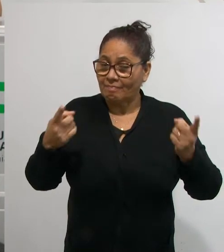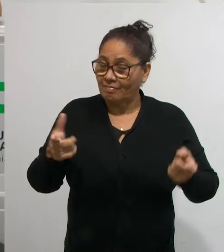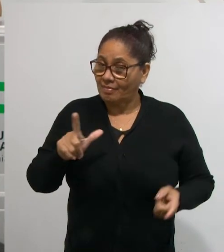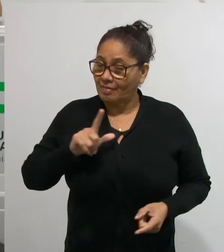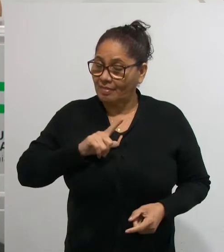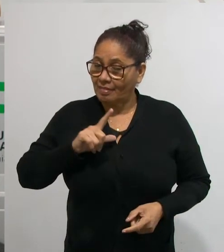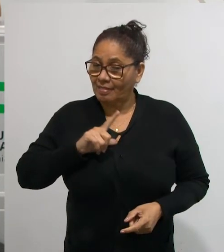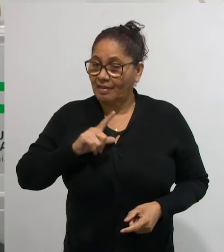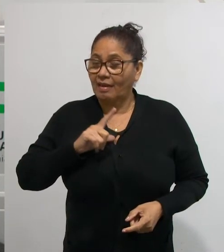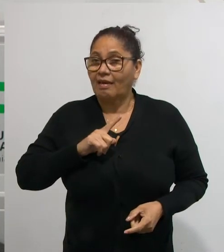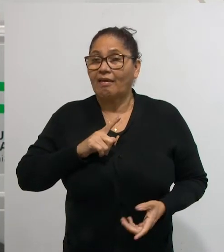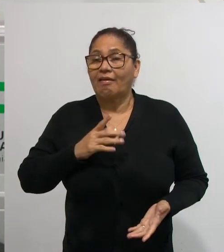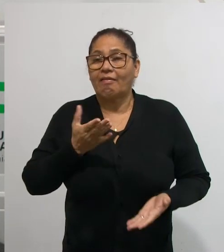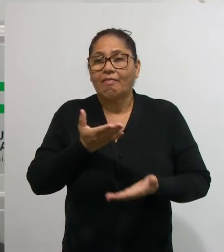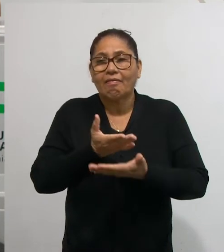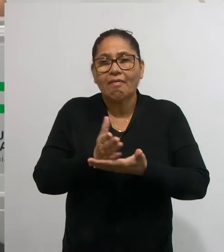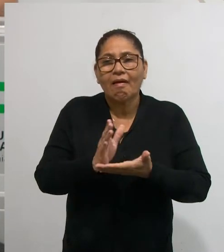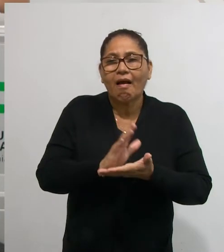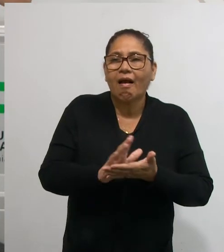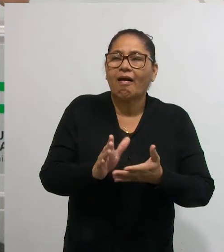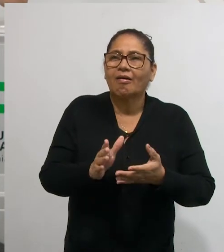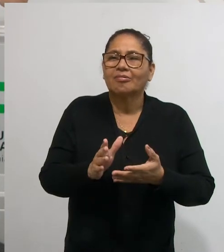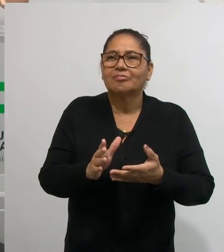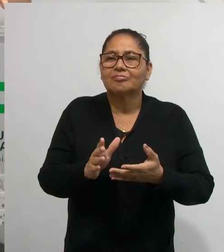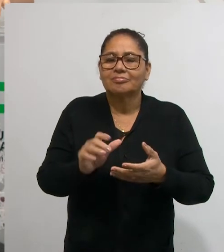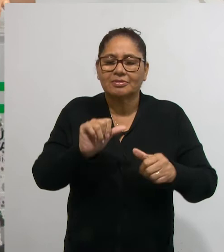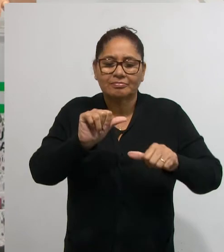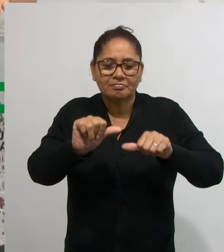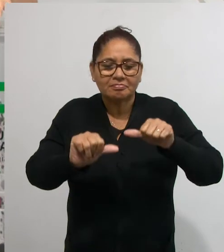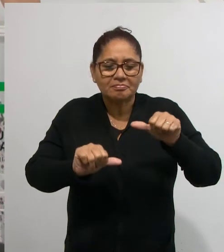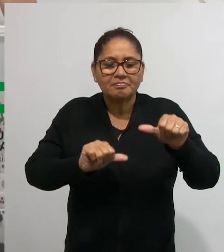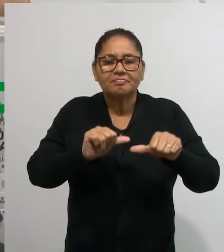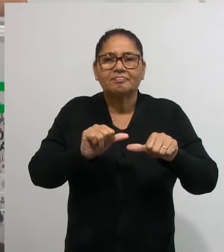teve, né, felizmente, algumas mudanças, alguns